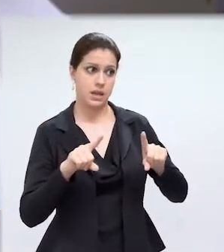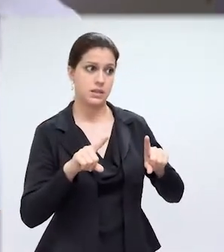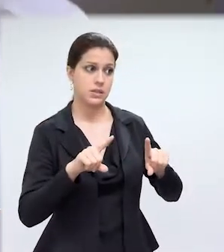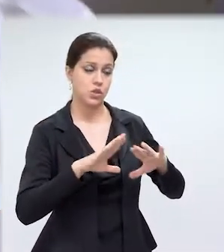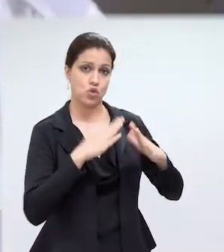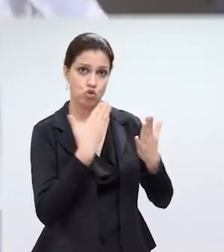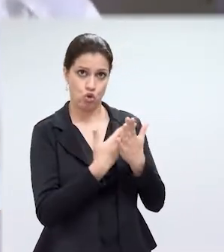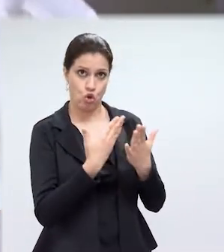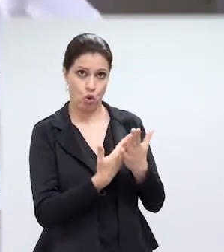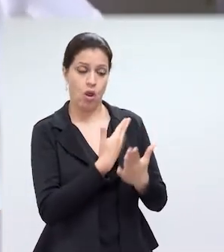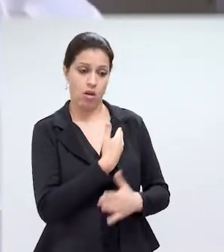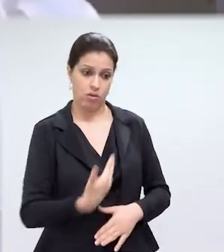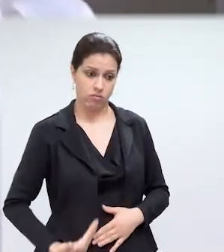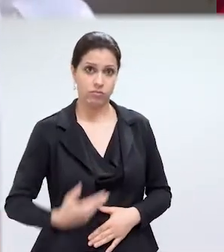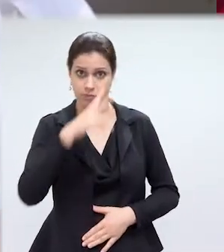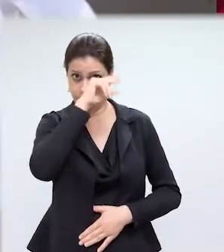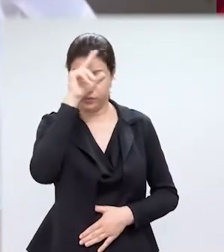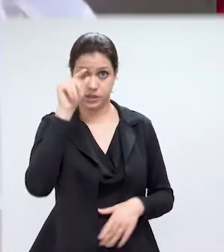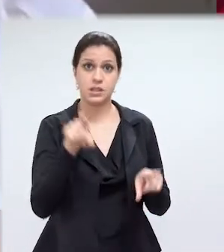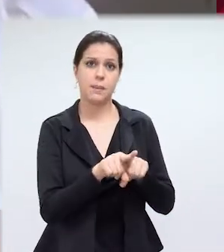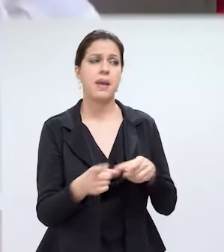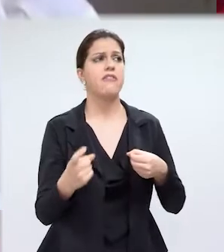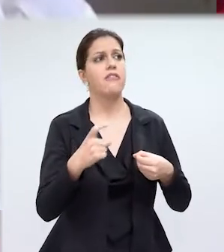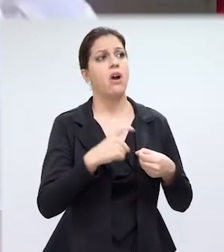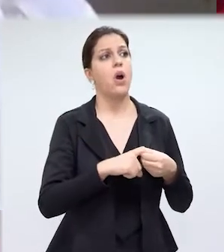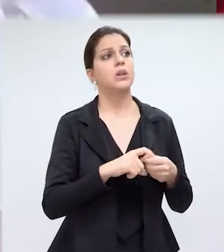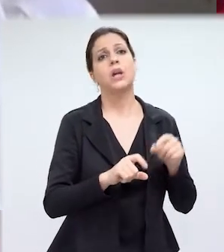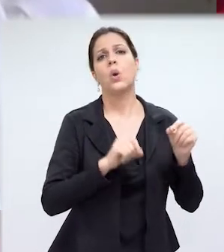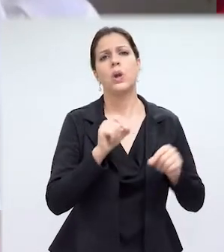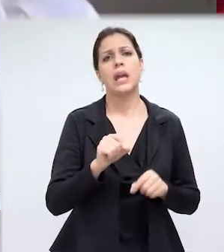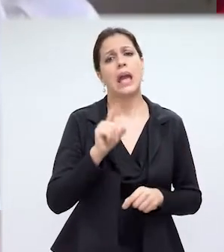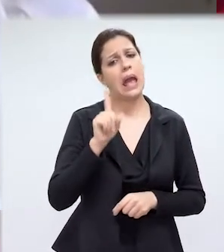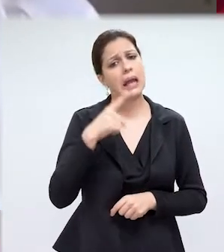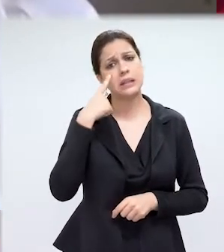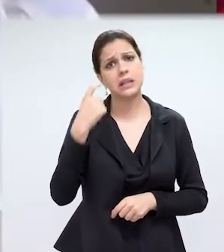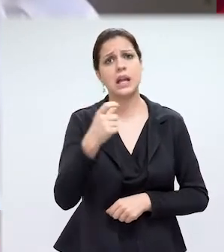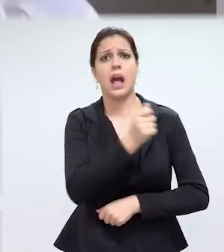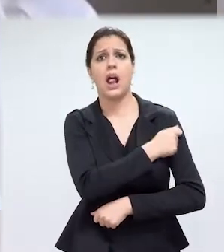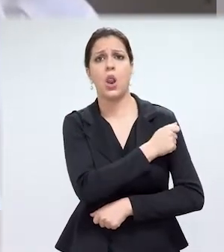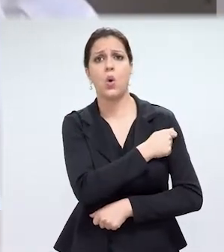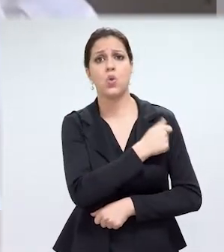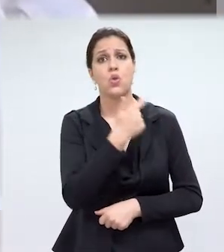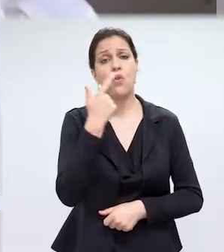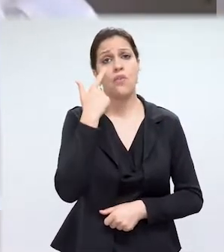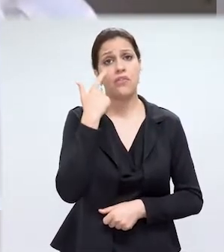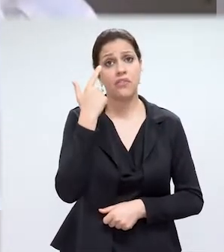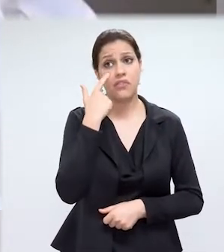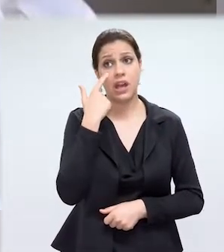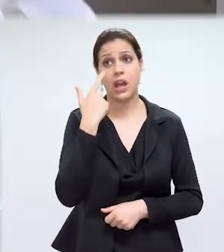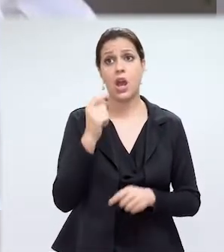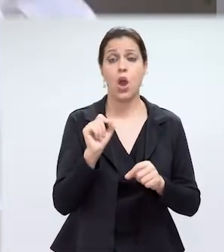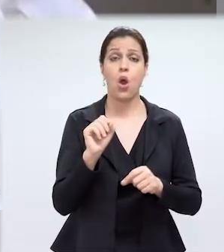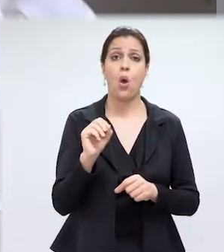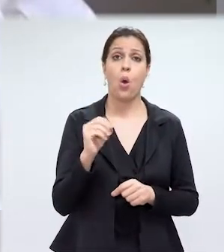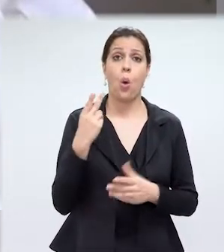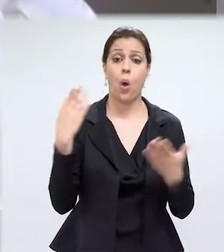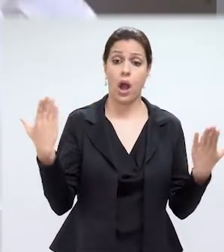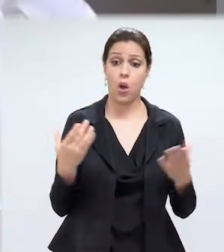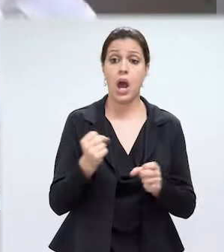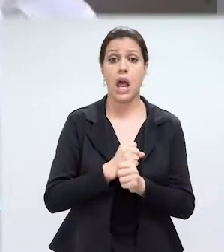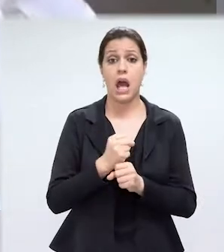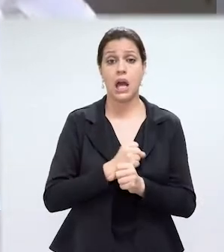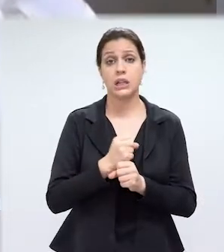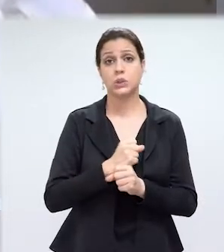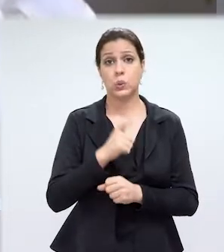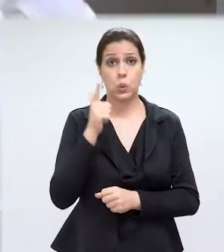na rede privada, mas também na rede pública. Os alunos, é interessante que eles revisem a matéria. Desse jeito